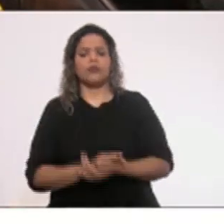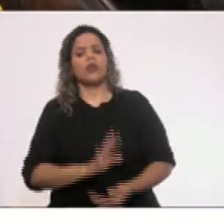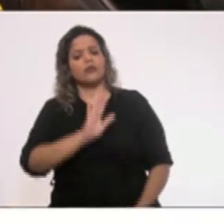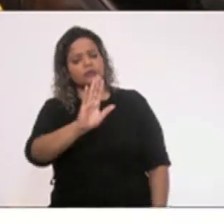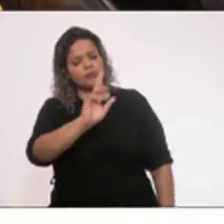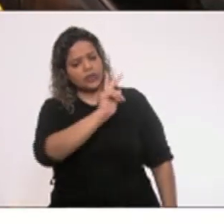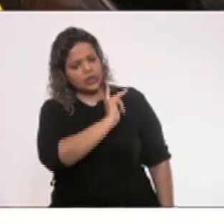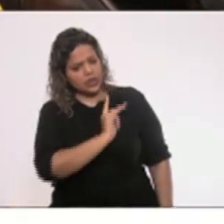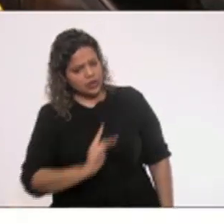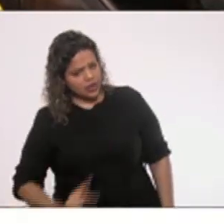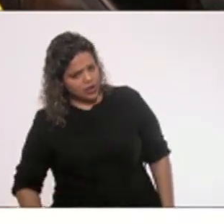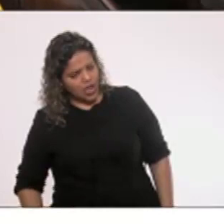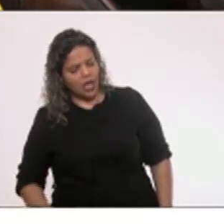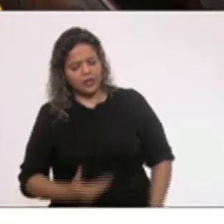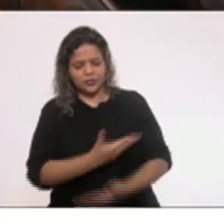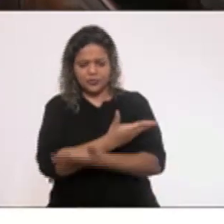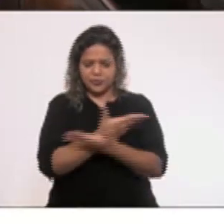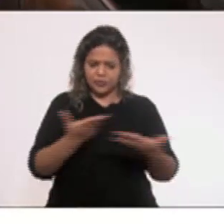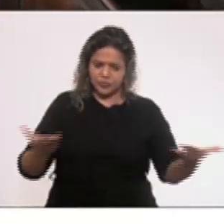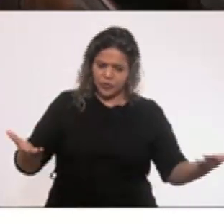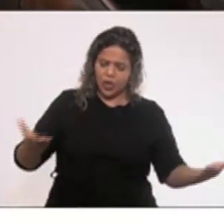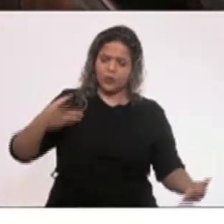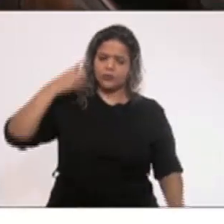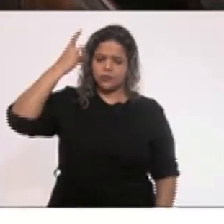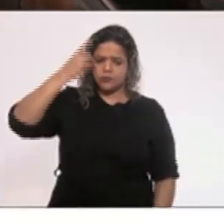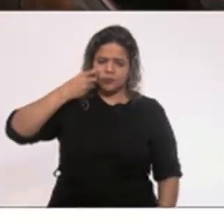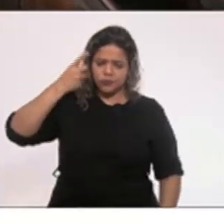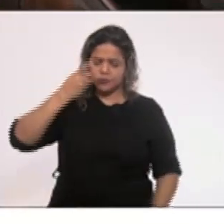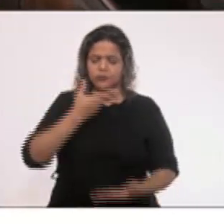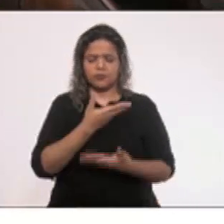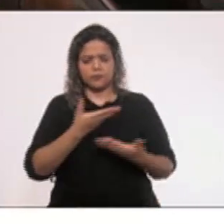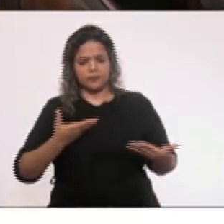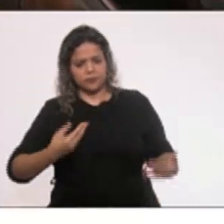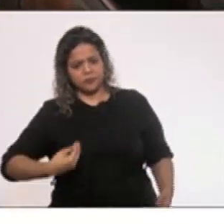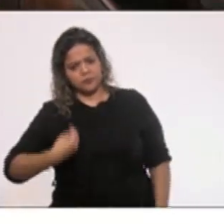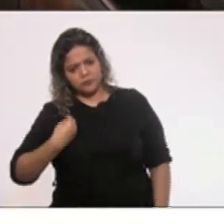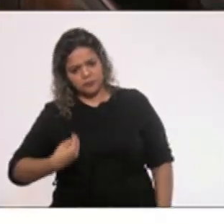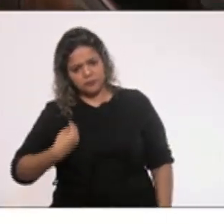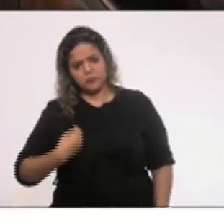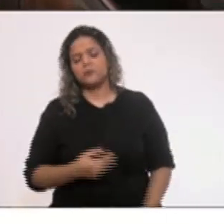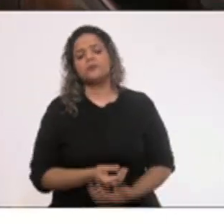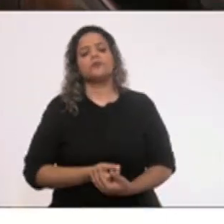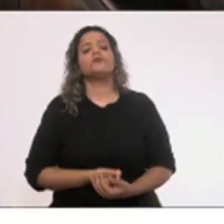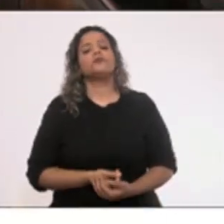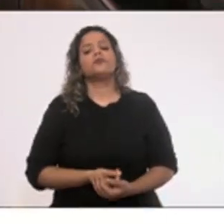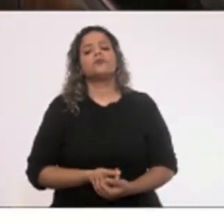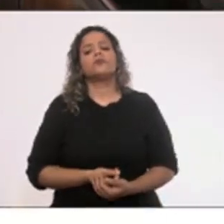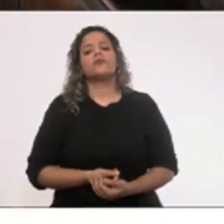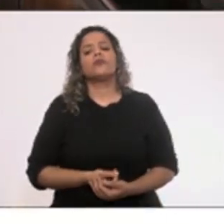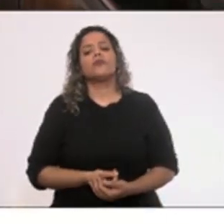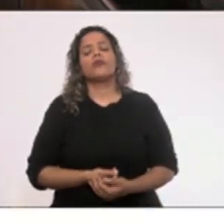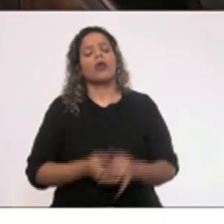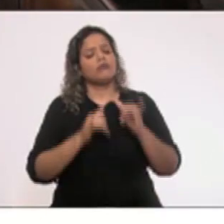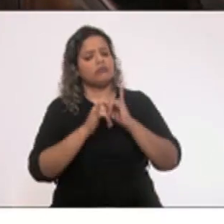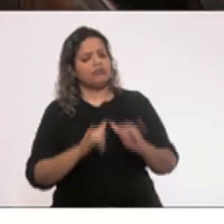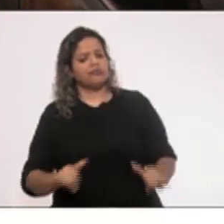Senhor presidente, senhoras e senhores, deputados e deputadas presentes, os telespectadores que nos ouvem, a